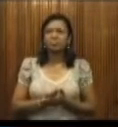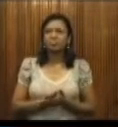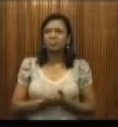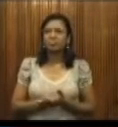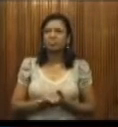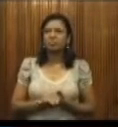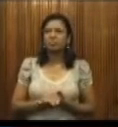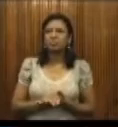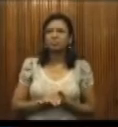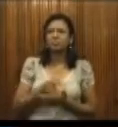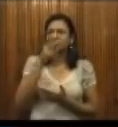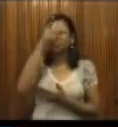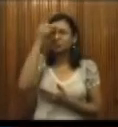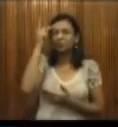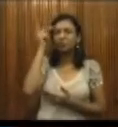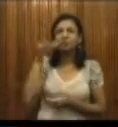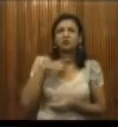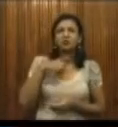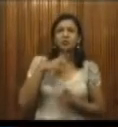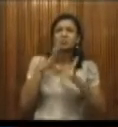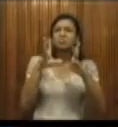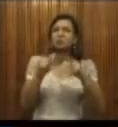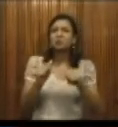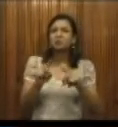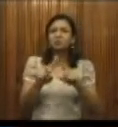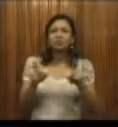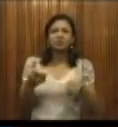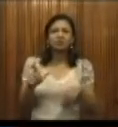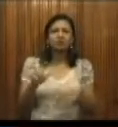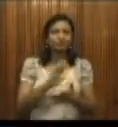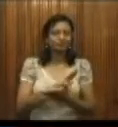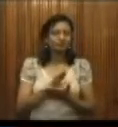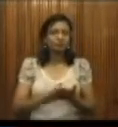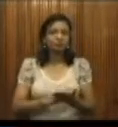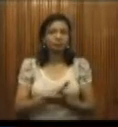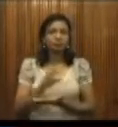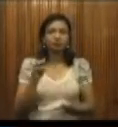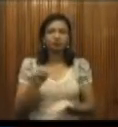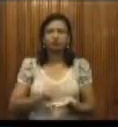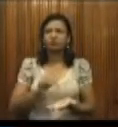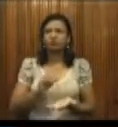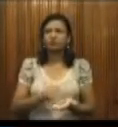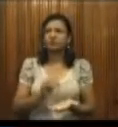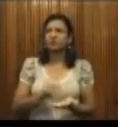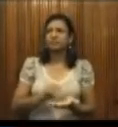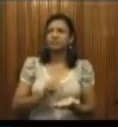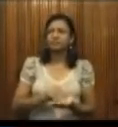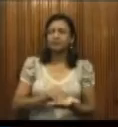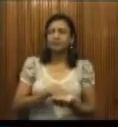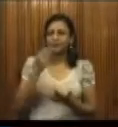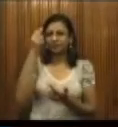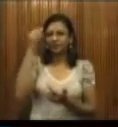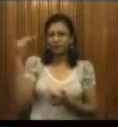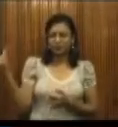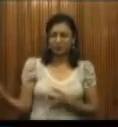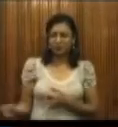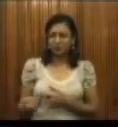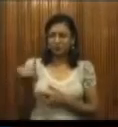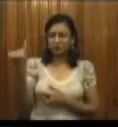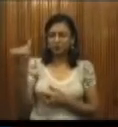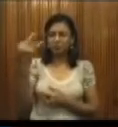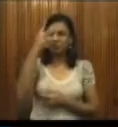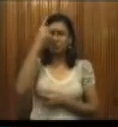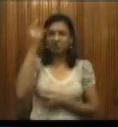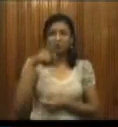pessoa? Tem tudo, mas não tem nada. Pensa bem nisso daqui, porque isso é importante. Ele tem